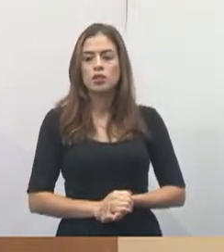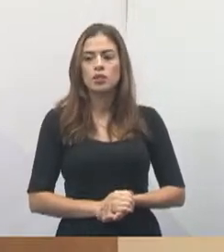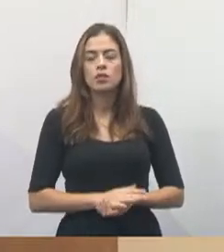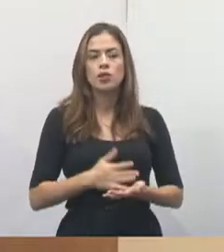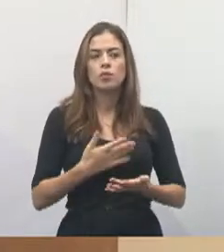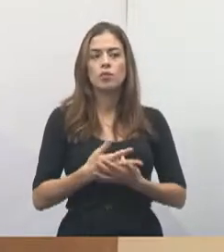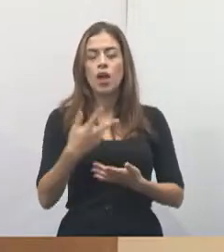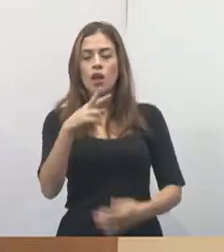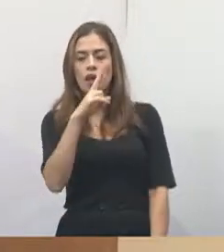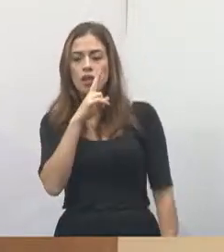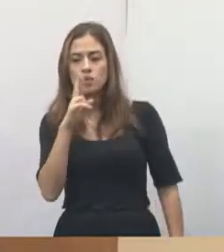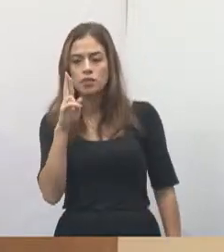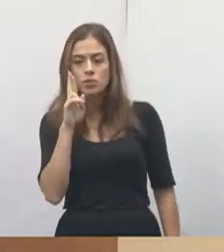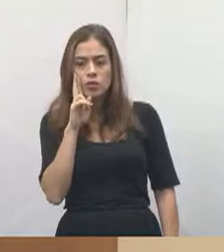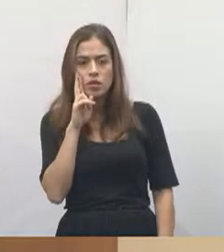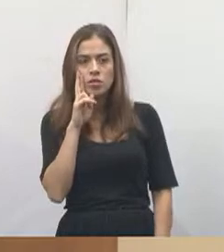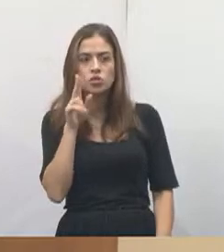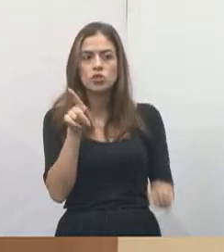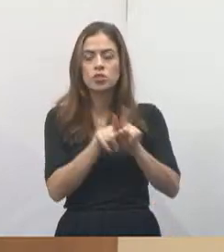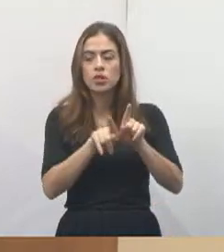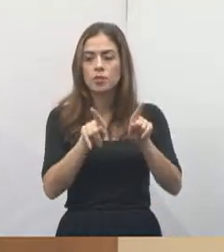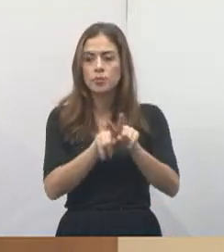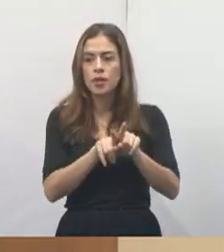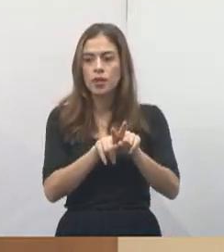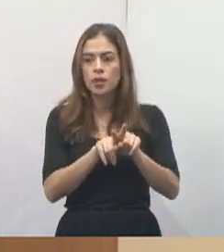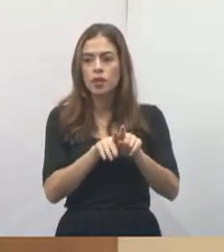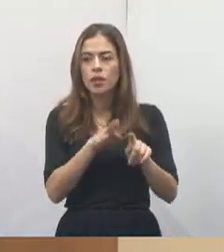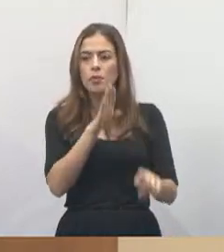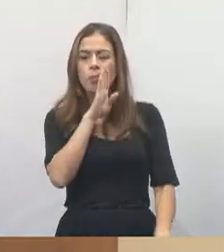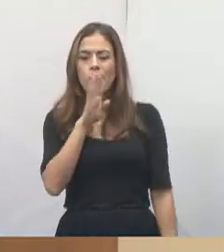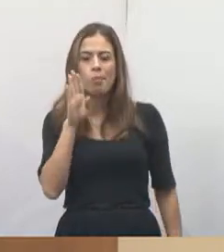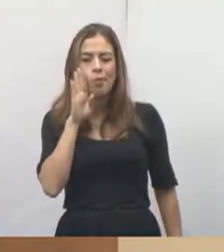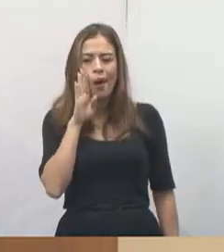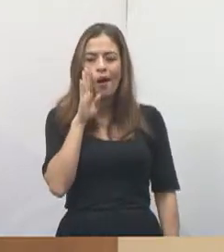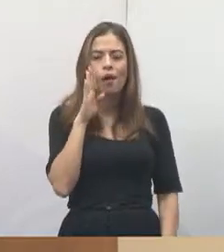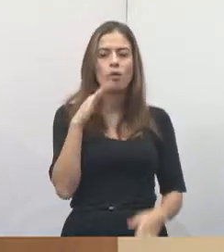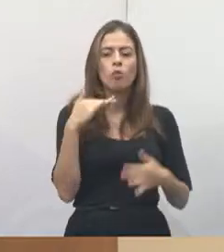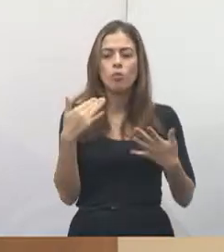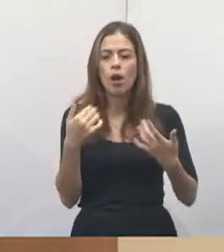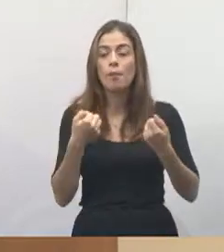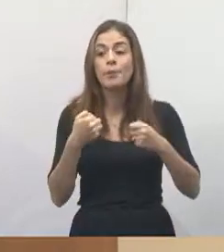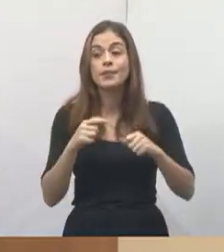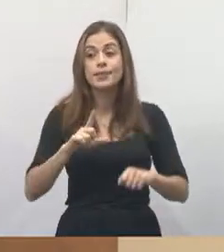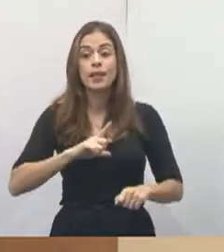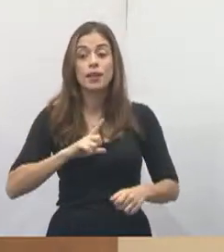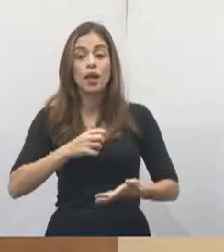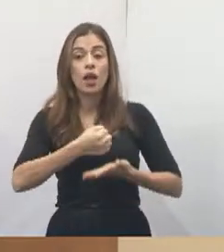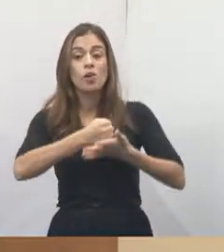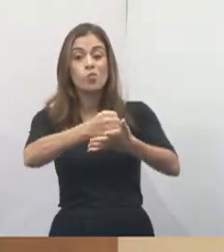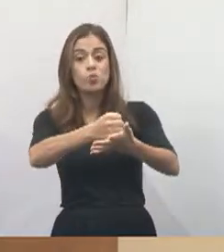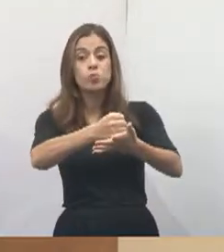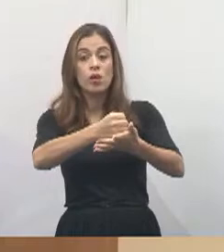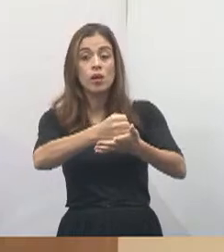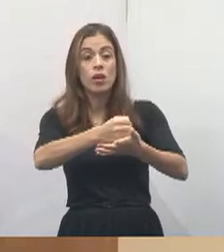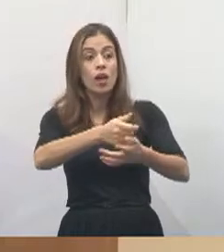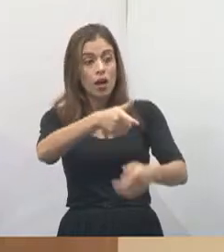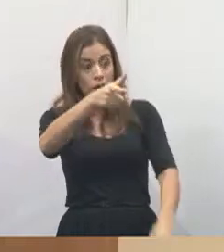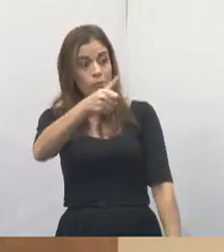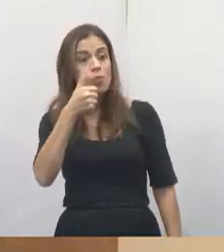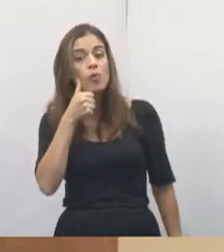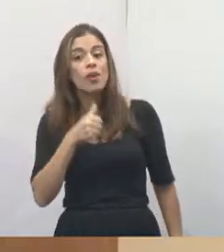casas noturnas, hoje, eles precisam ter uma rede de apoio para auxiliar aquela